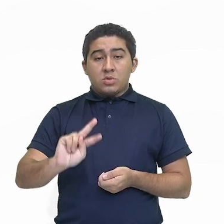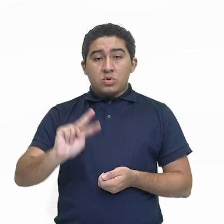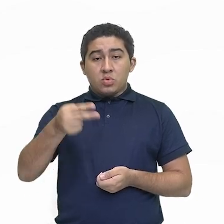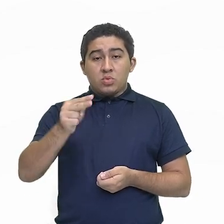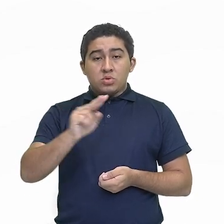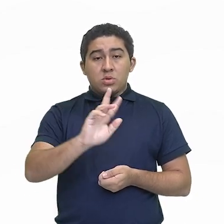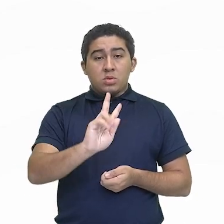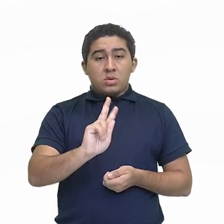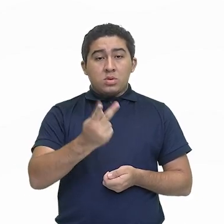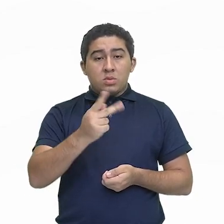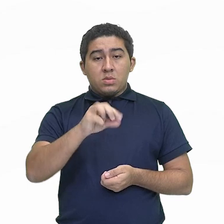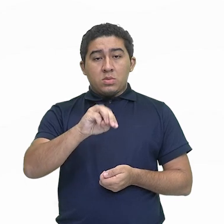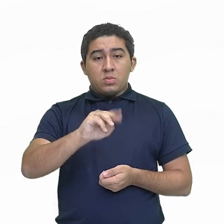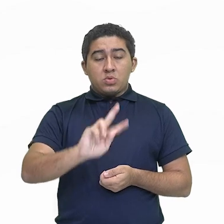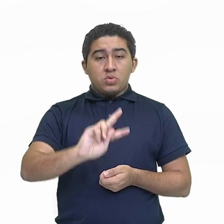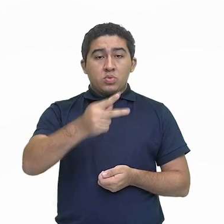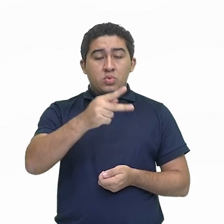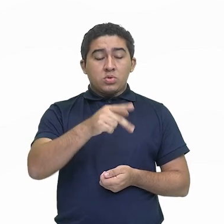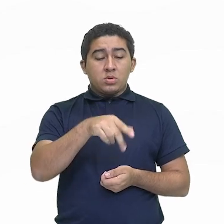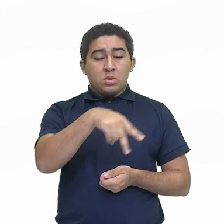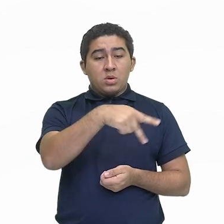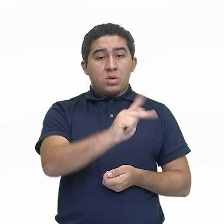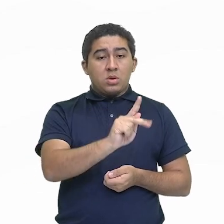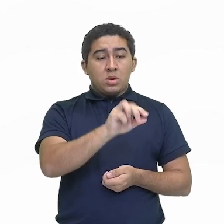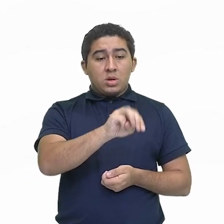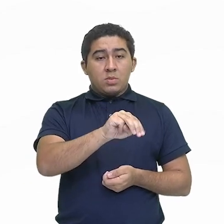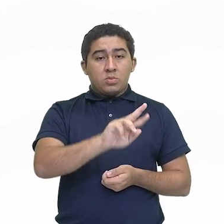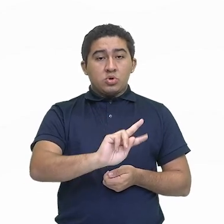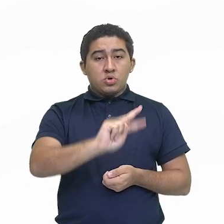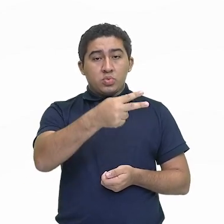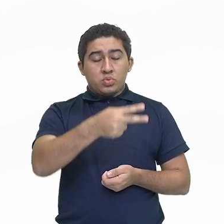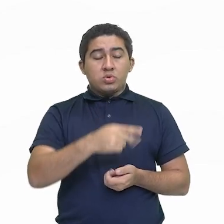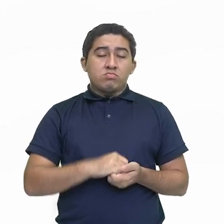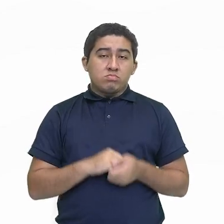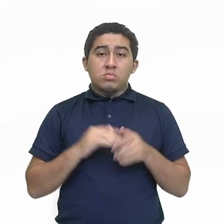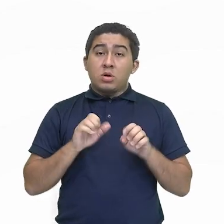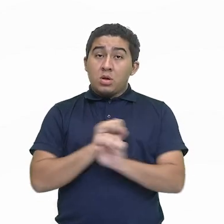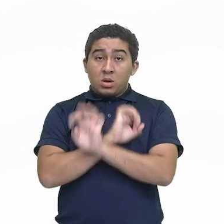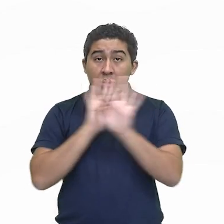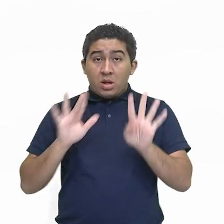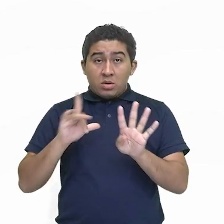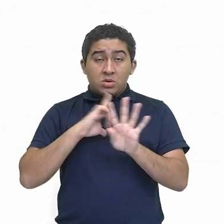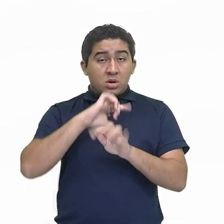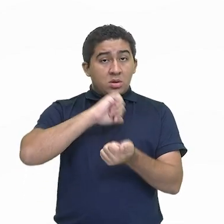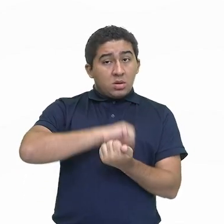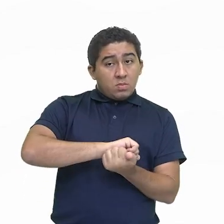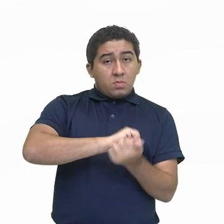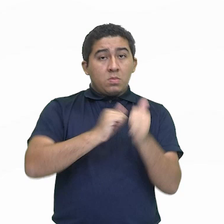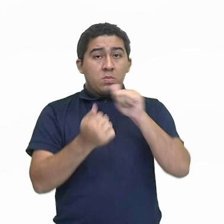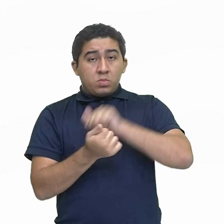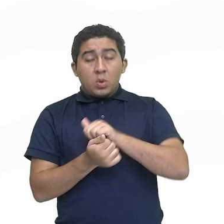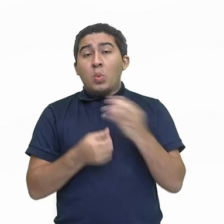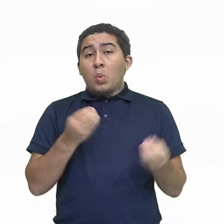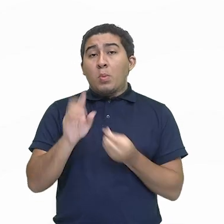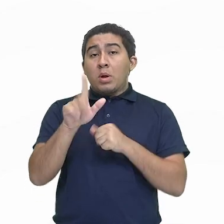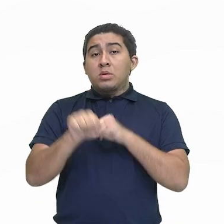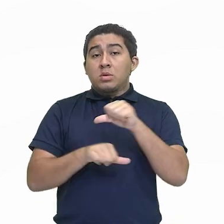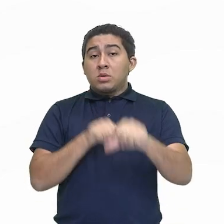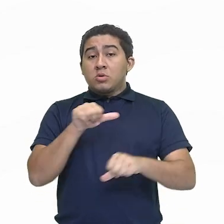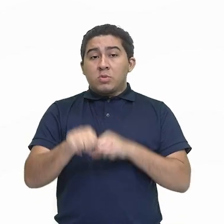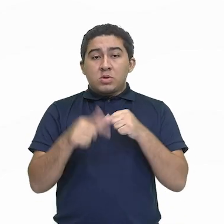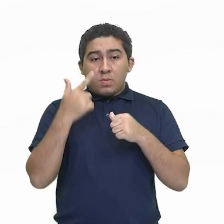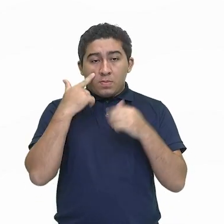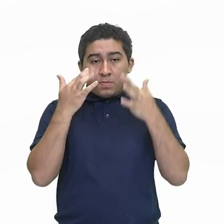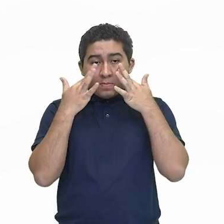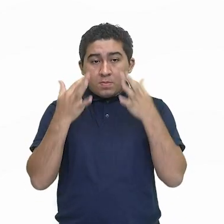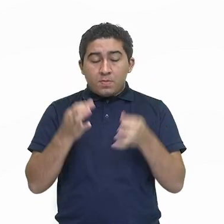uma conversão, um sistema de conversão também dessas medidas. Como é que a gente transforma essas medidas? Veja aí